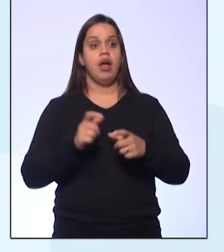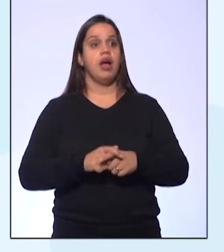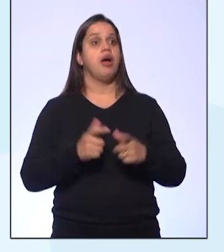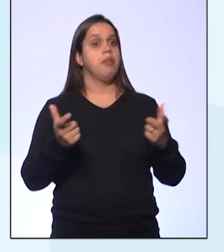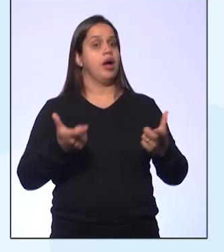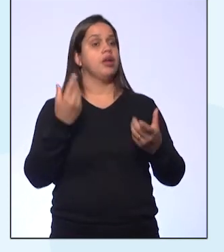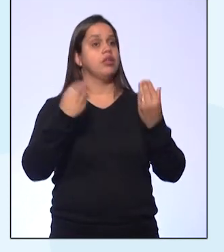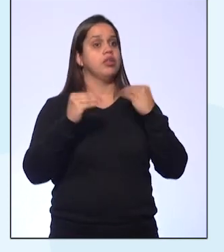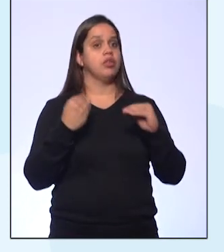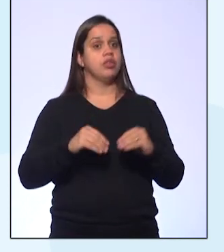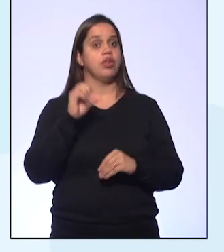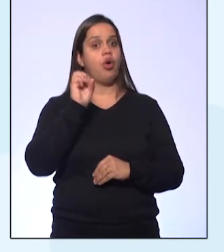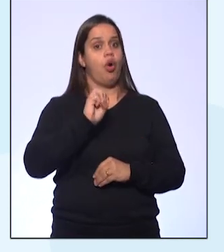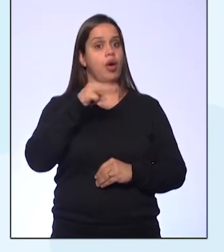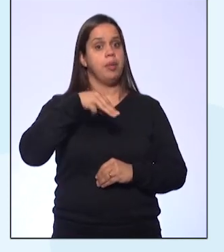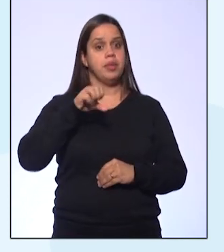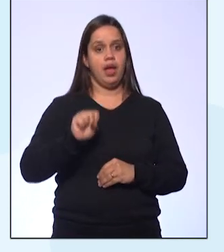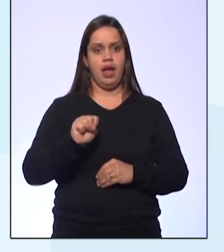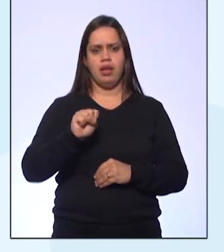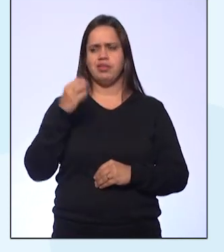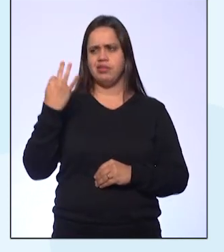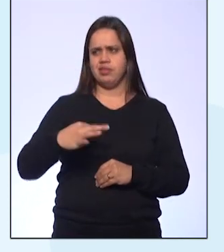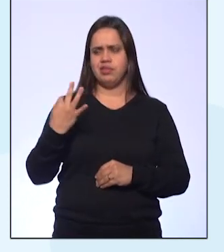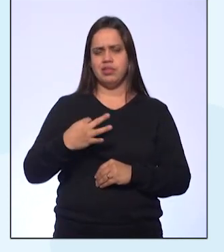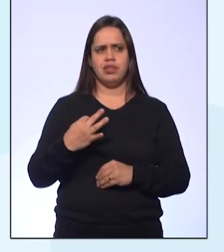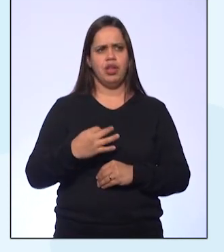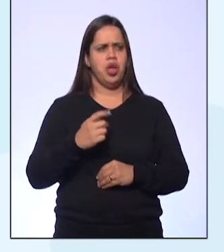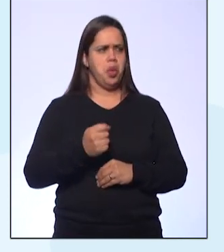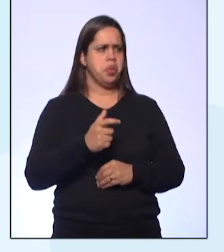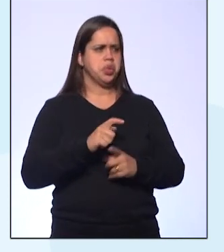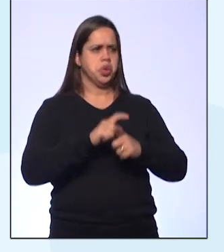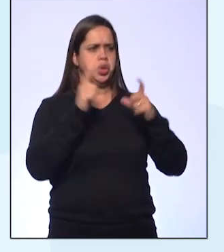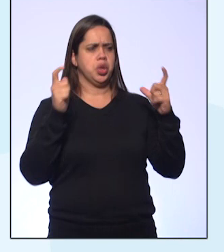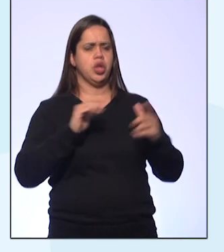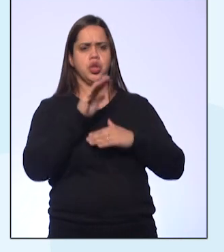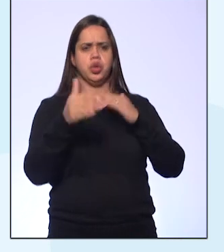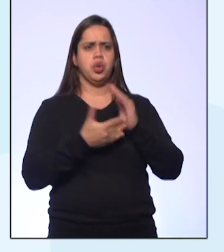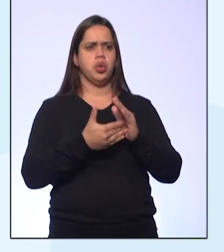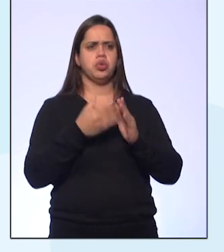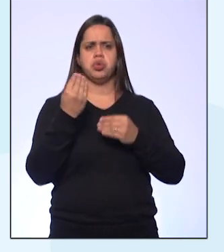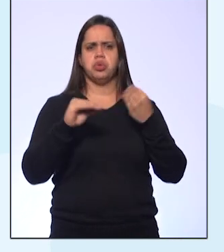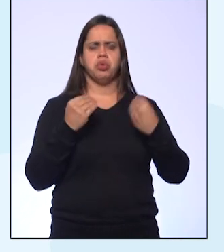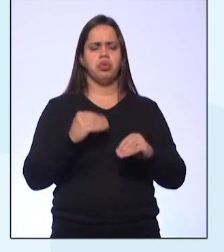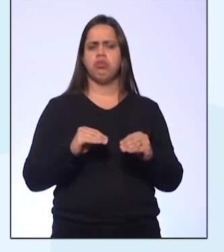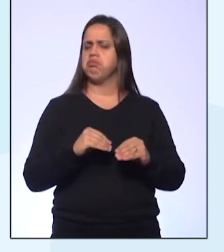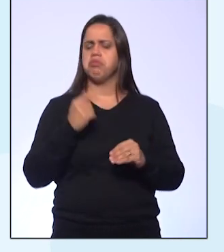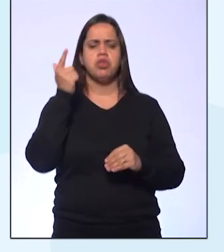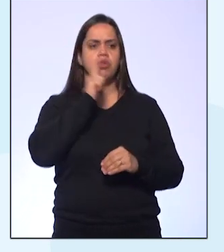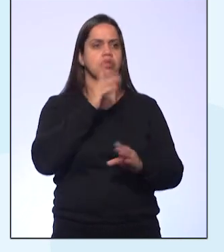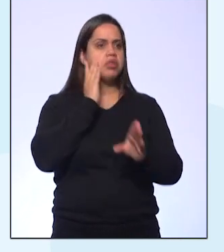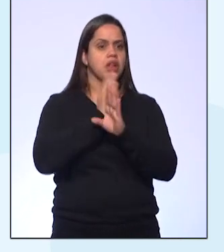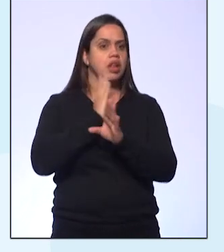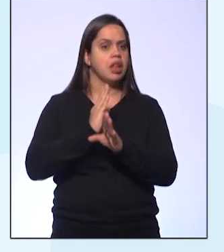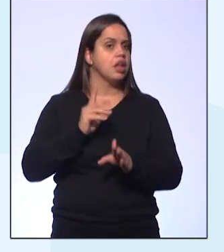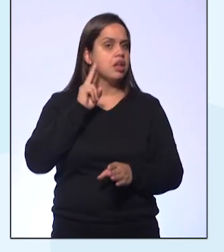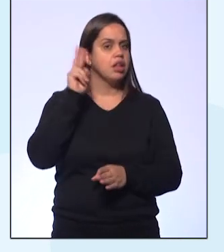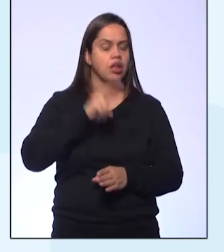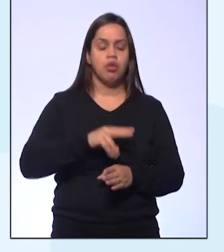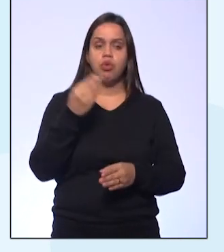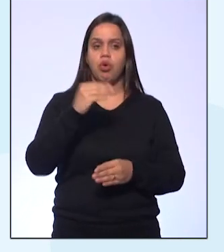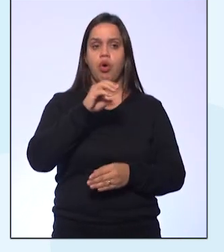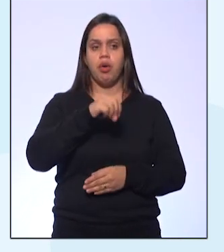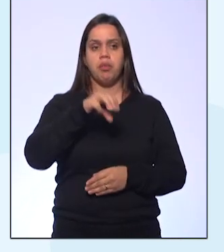alunos colocou OMS. Na verdade, a maioria não, todos. Foram pouquíssimos. Acho que eu não consegui ler ninguém que não